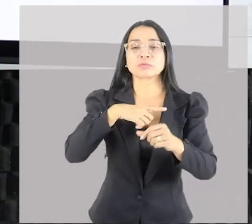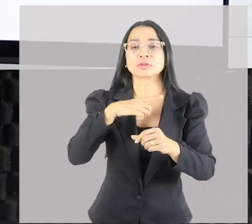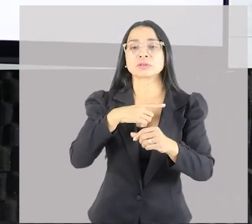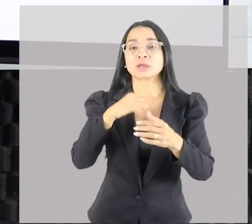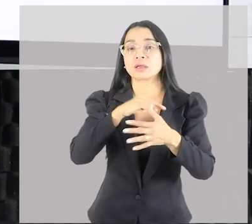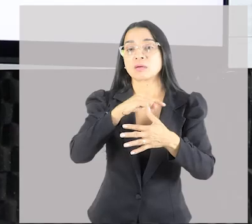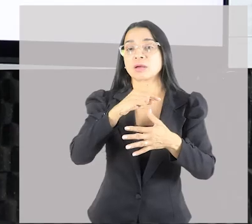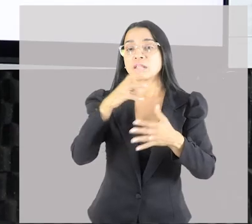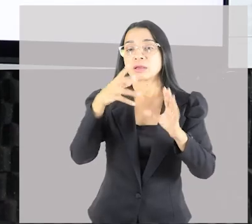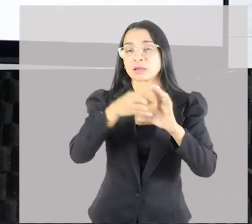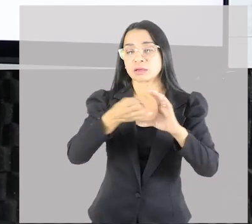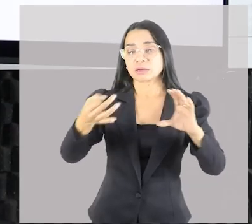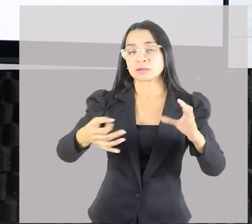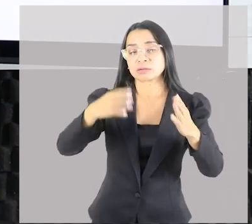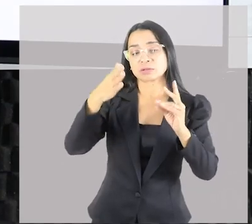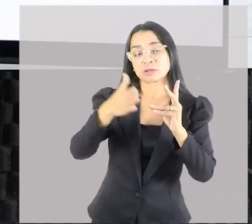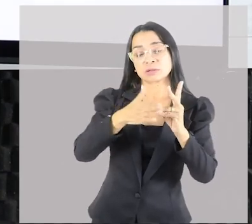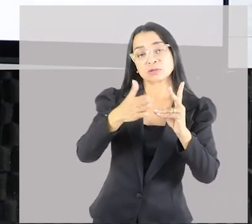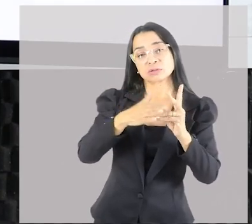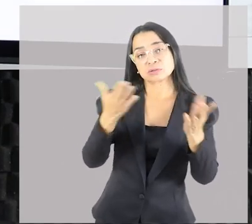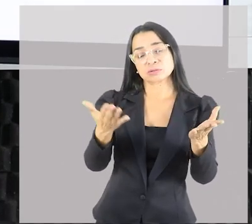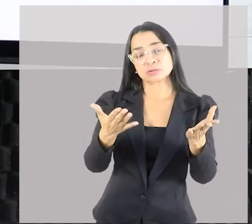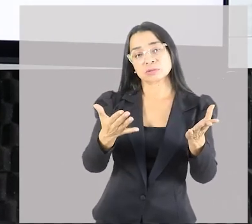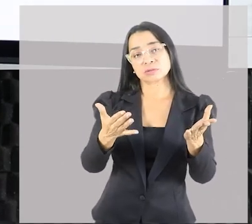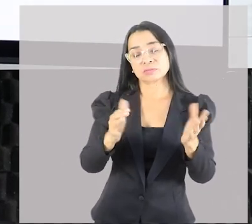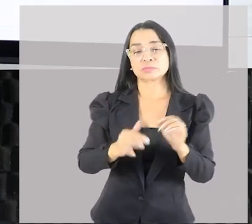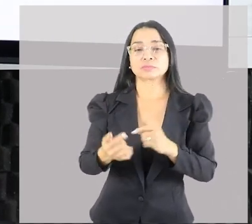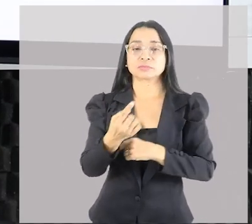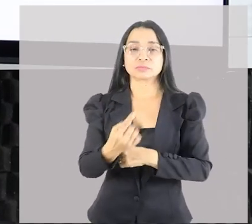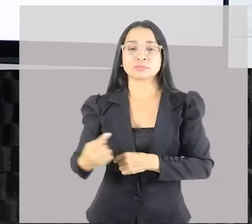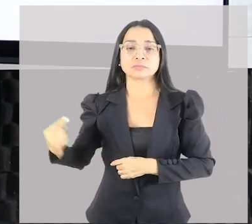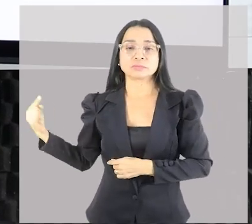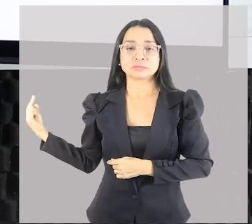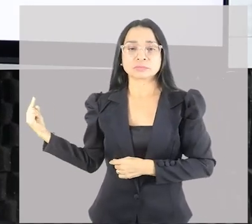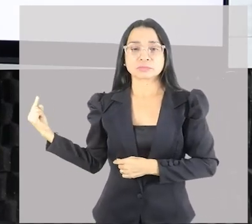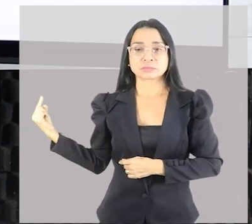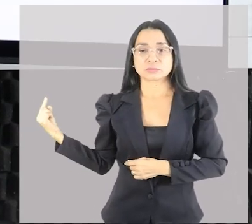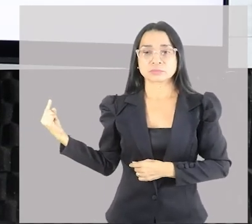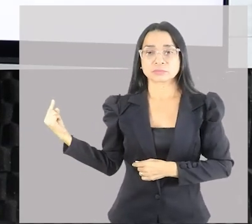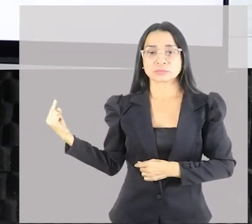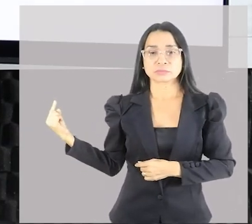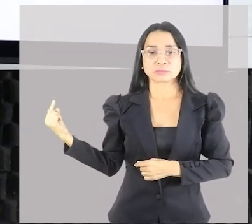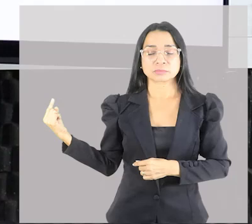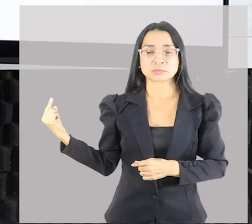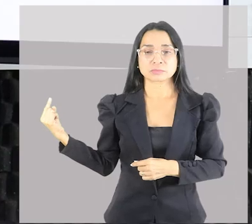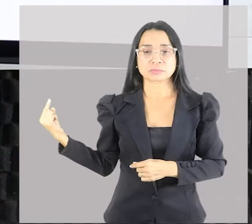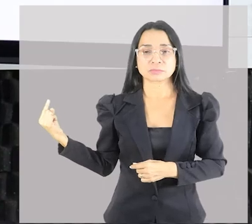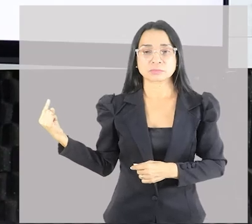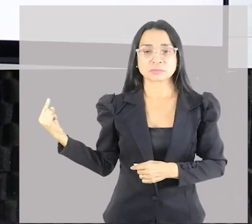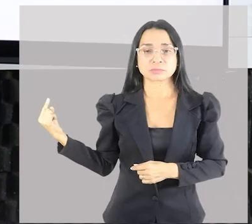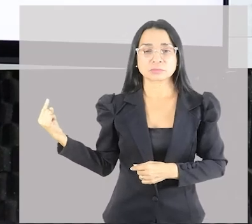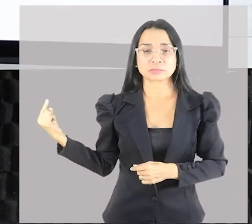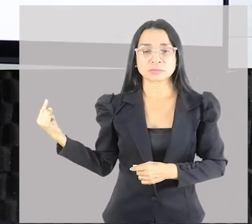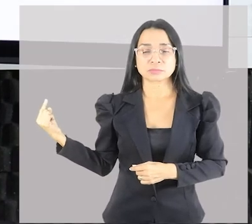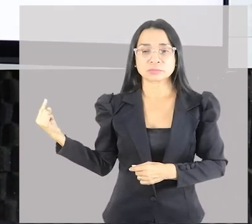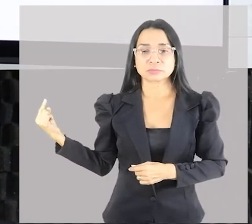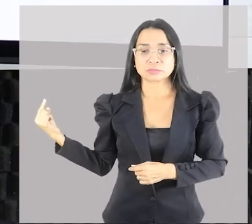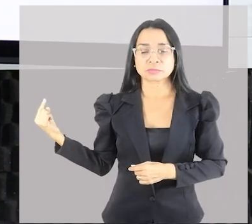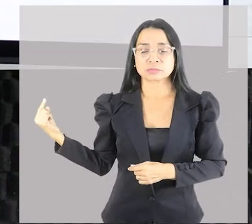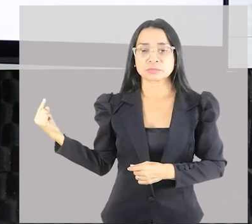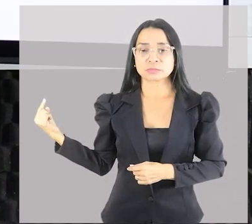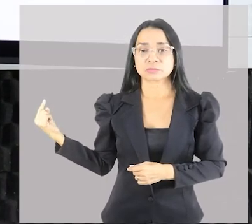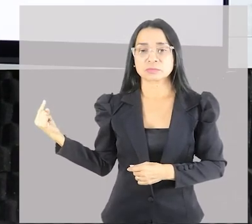meio folclórico. Uma bata comprida, máscara de madeira e chocalho na mão, chapéu de vaqueiras com penas de ema, toque mais lento,